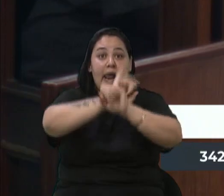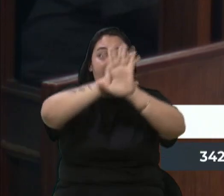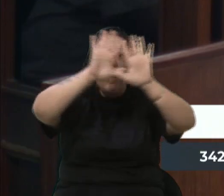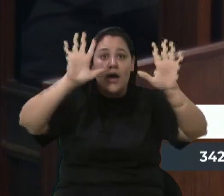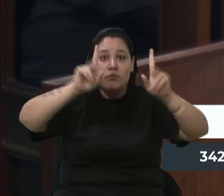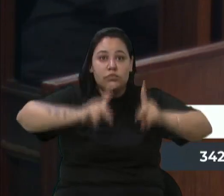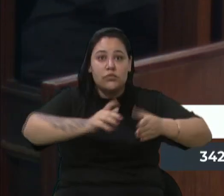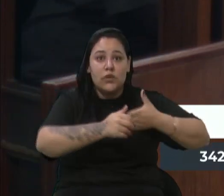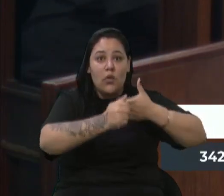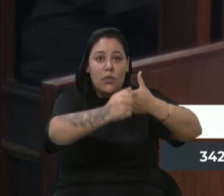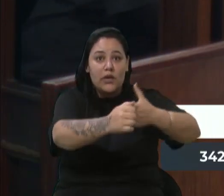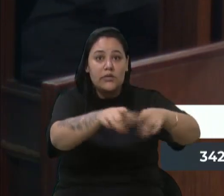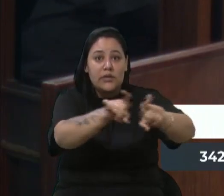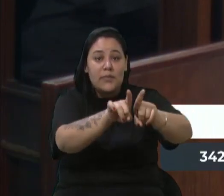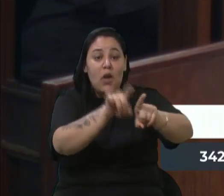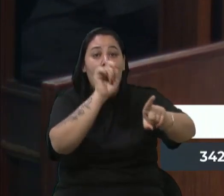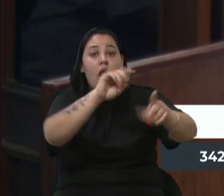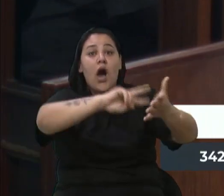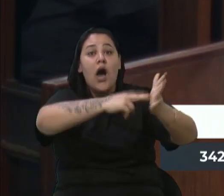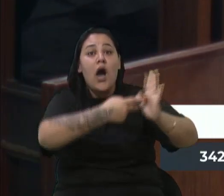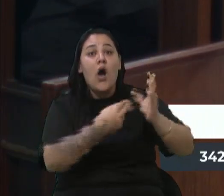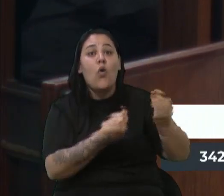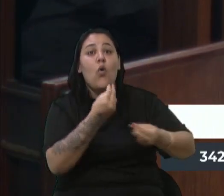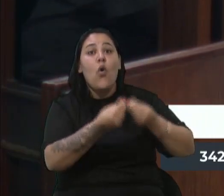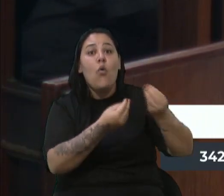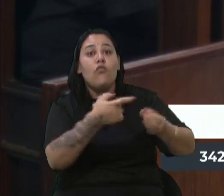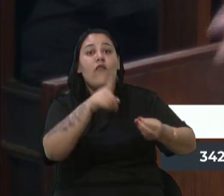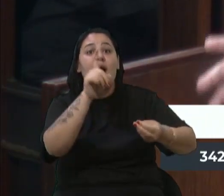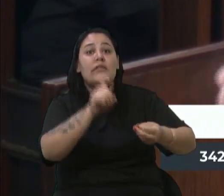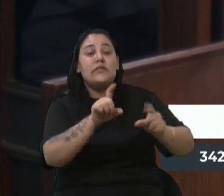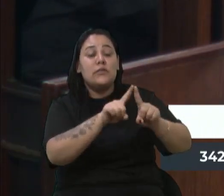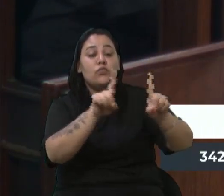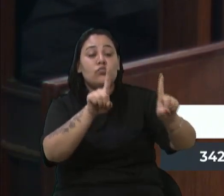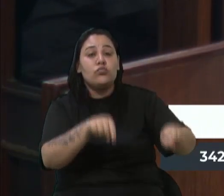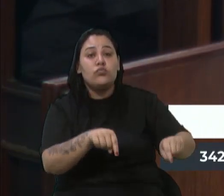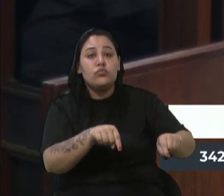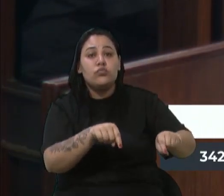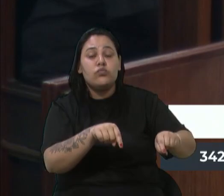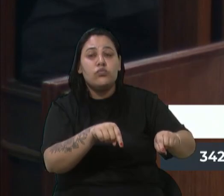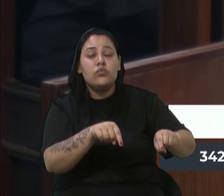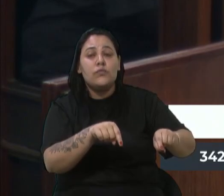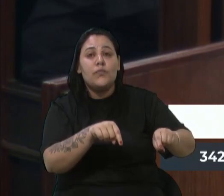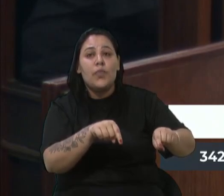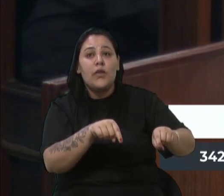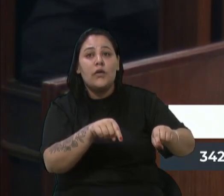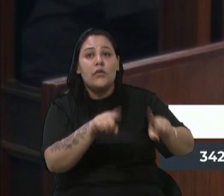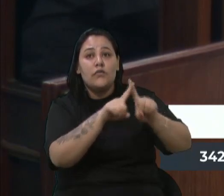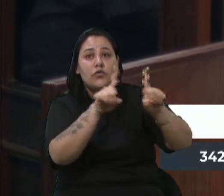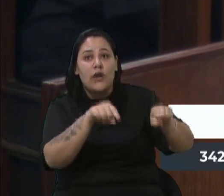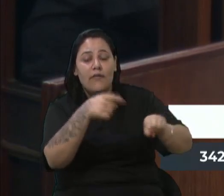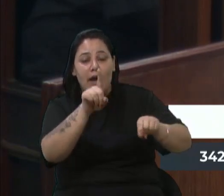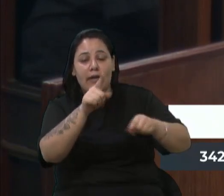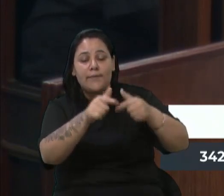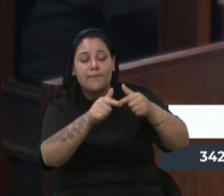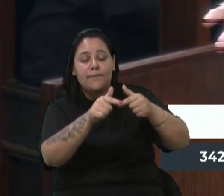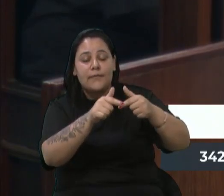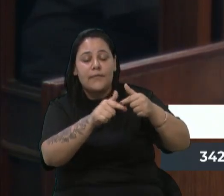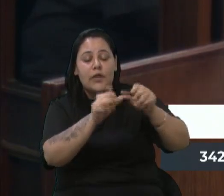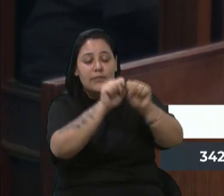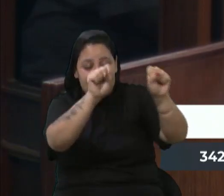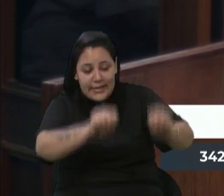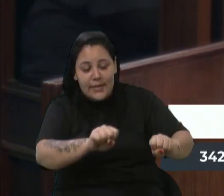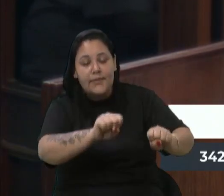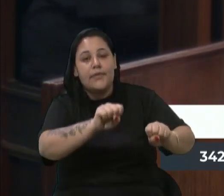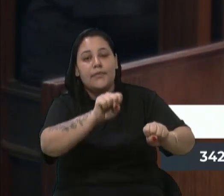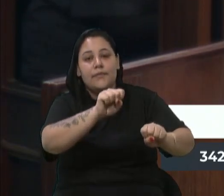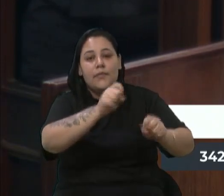nos acompanhando, o que é, como funciona, qual é o objetivo, qual é o ganho para a comunidade, para a população que